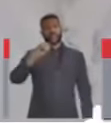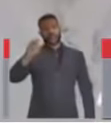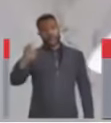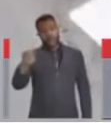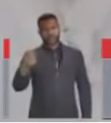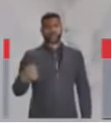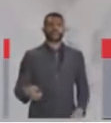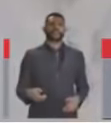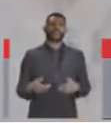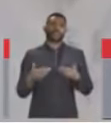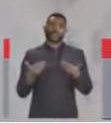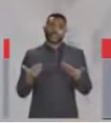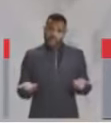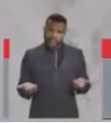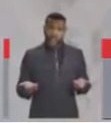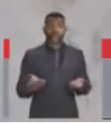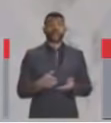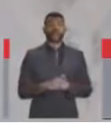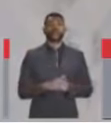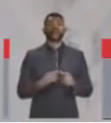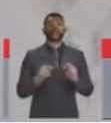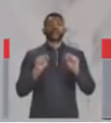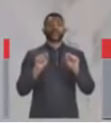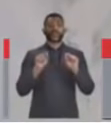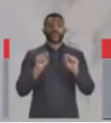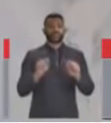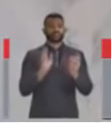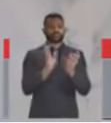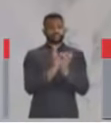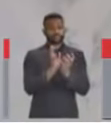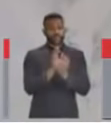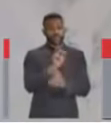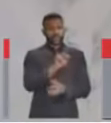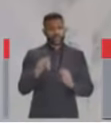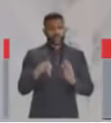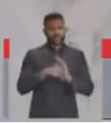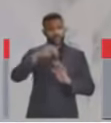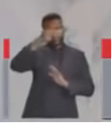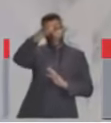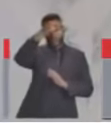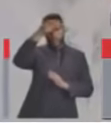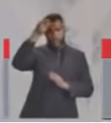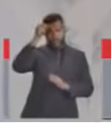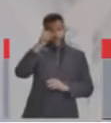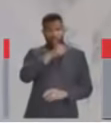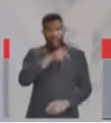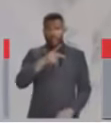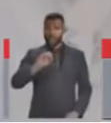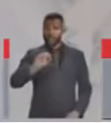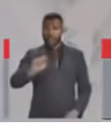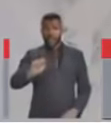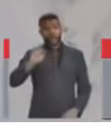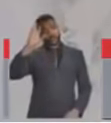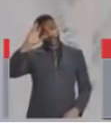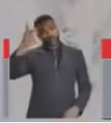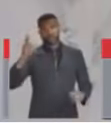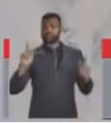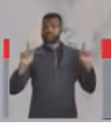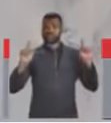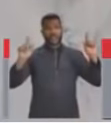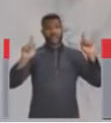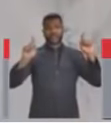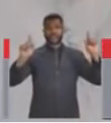restou outra alternativa nesse momento para o magistério Municipal que a greve do seu em